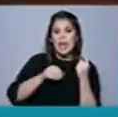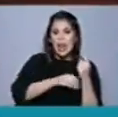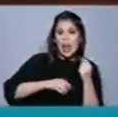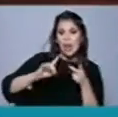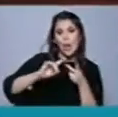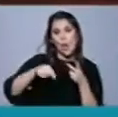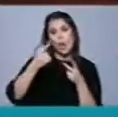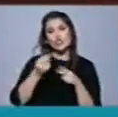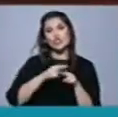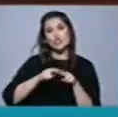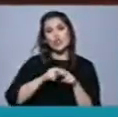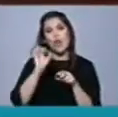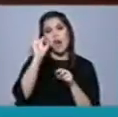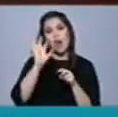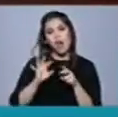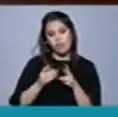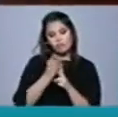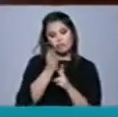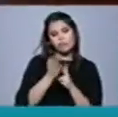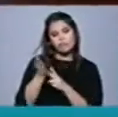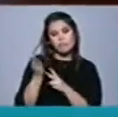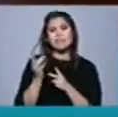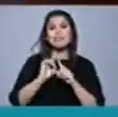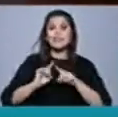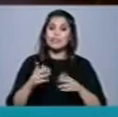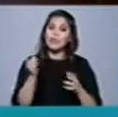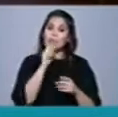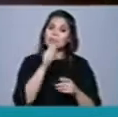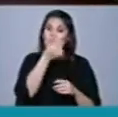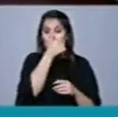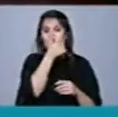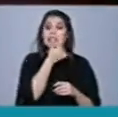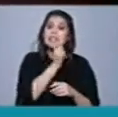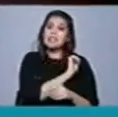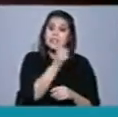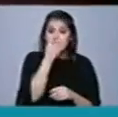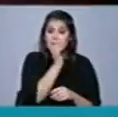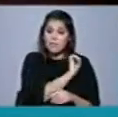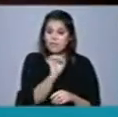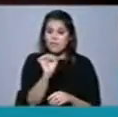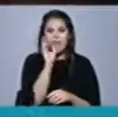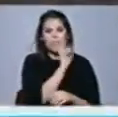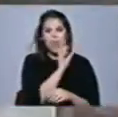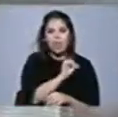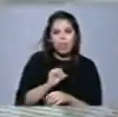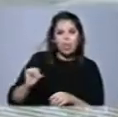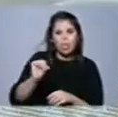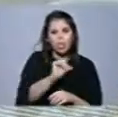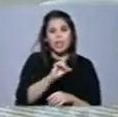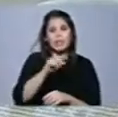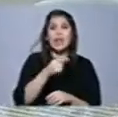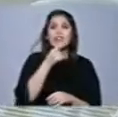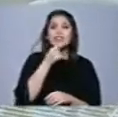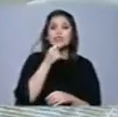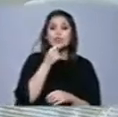Com duas sugestões diferentes. Exatamente. Pronto. E este aqui continua ali a fritar uma mais calda. Sim, a calda de açúcar que